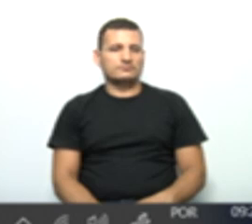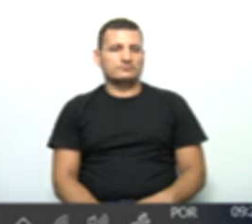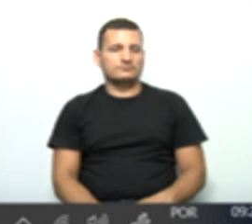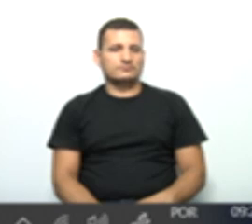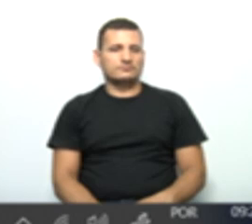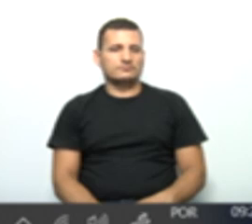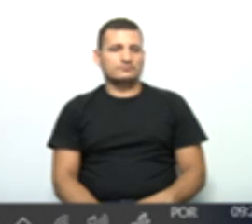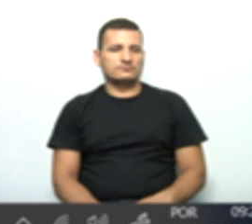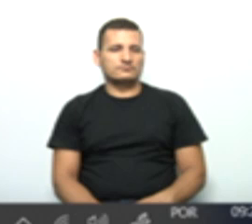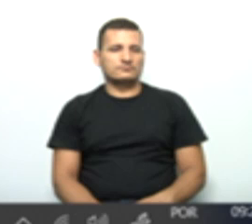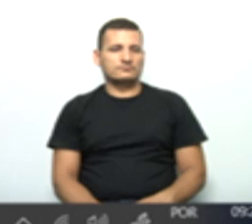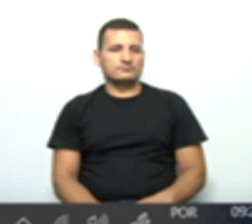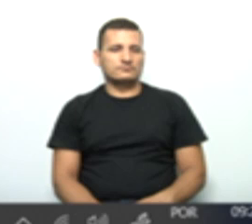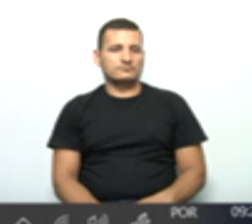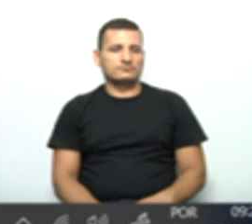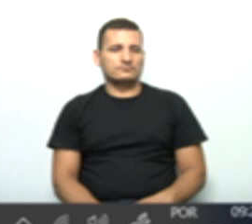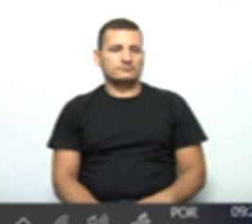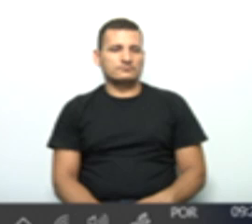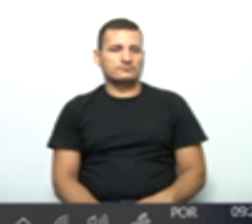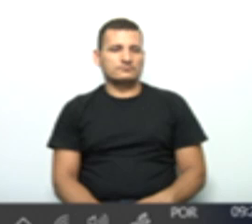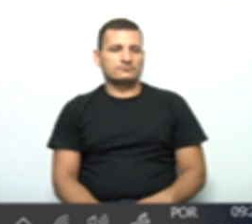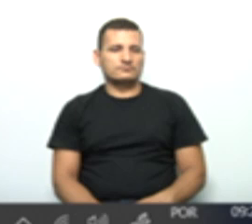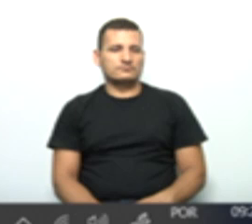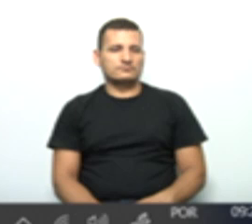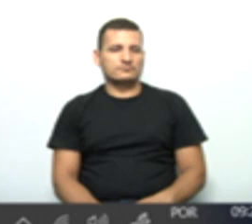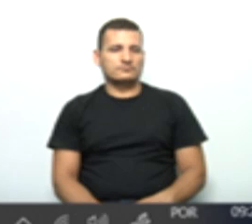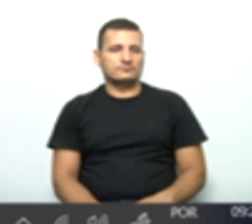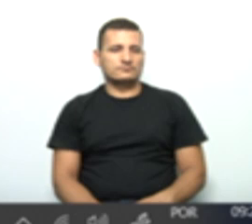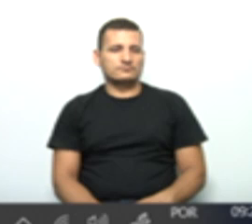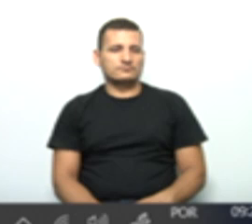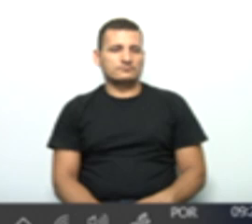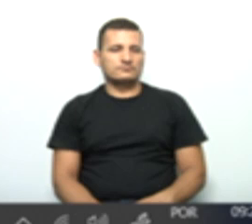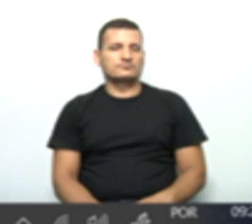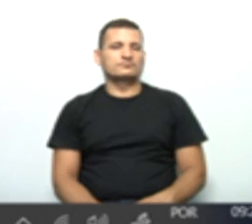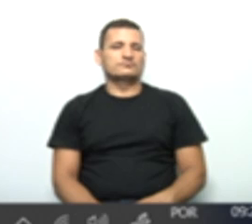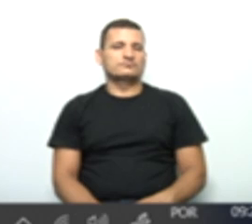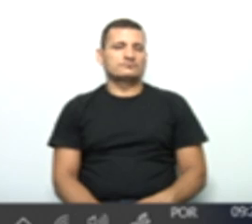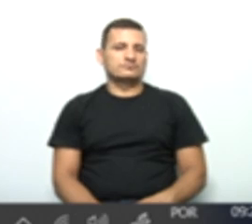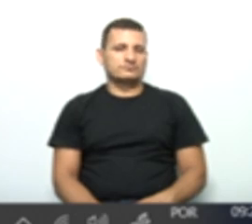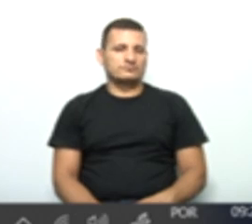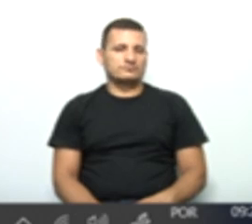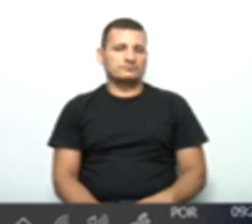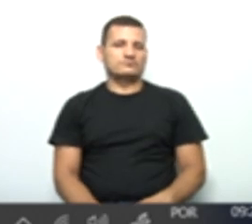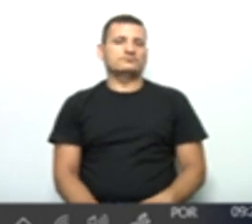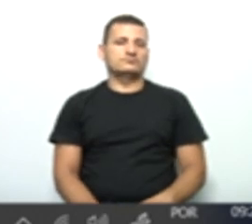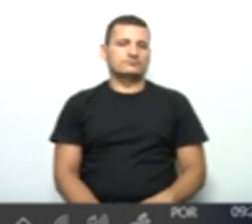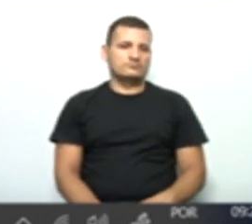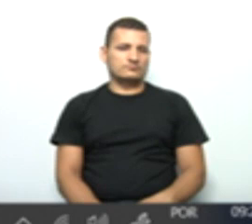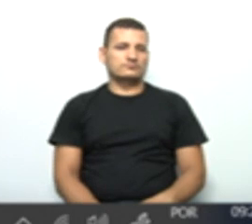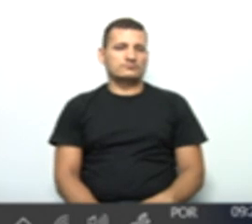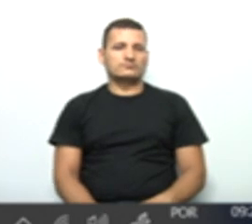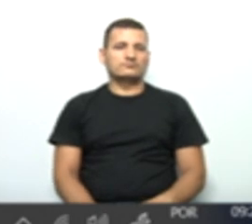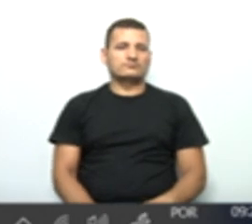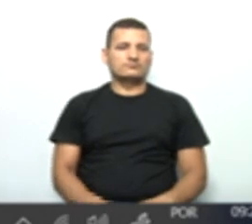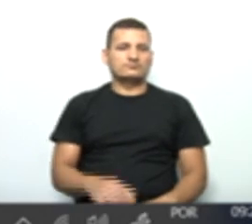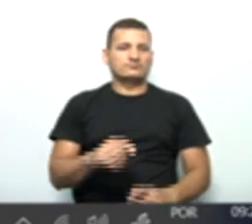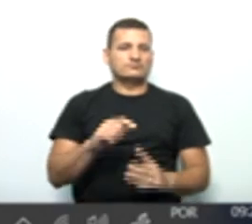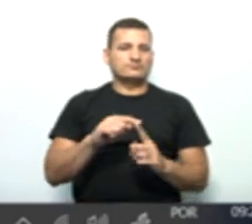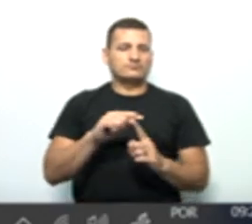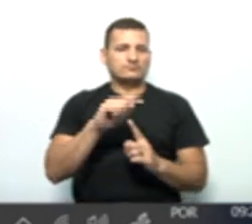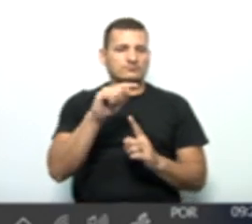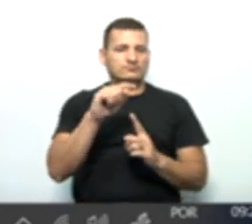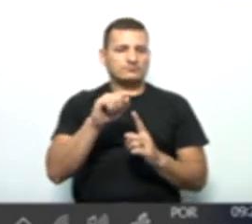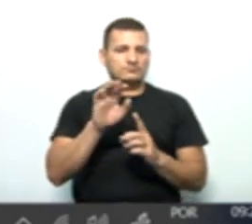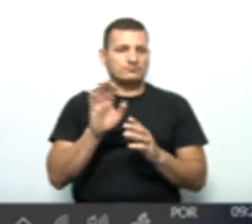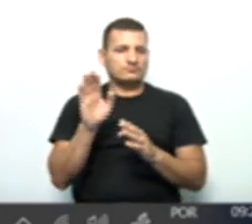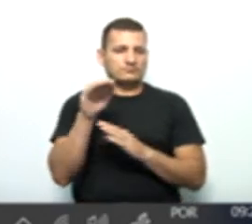aqui ele deixou o primeiro, contou 1, 2. Aí ele mostrou o próximo. Aí ele deixa a primeira, conta